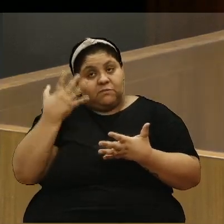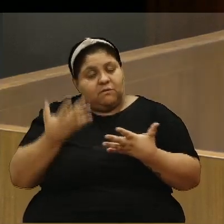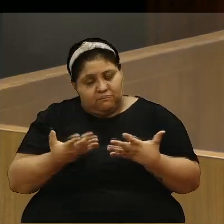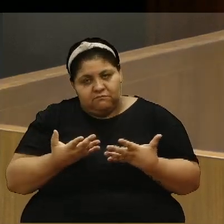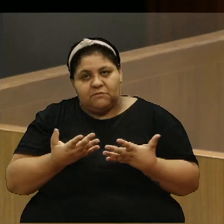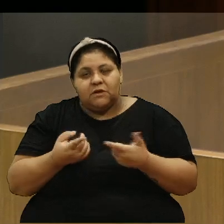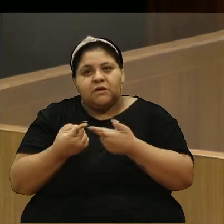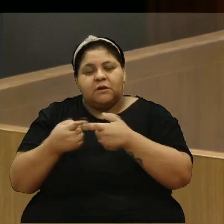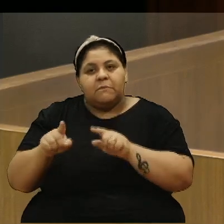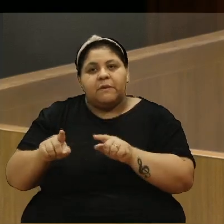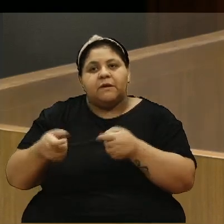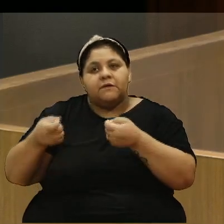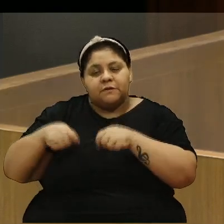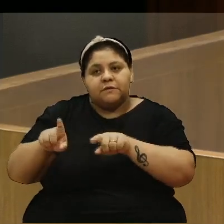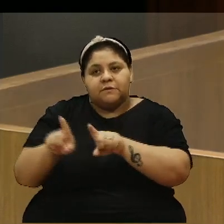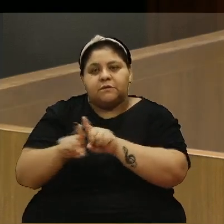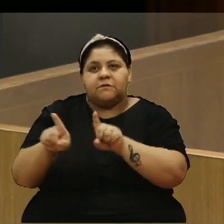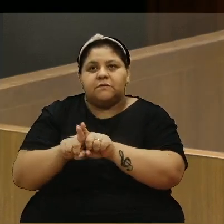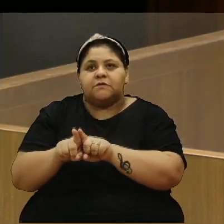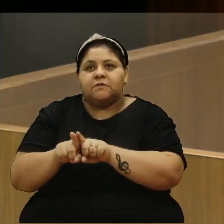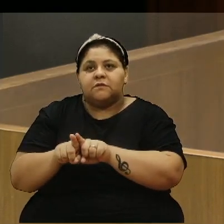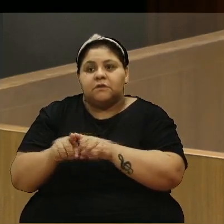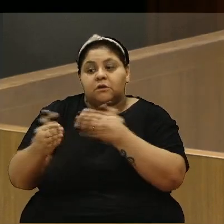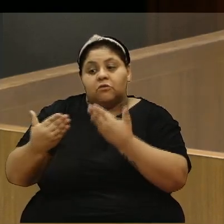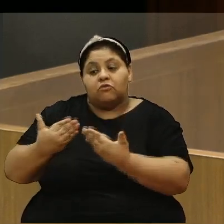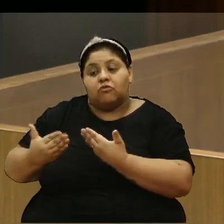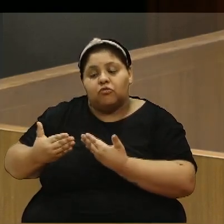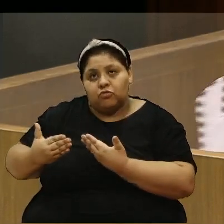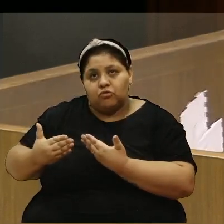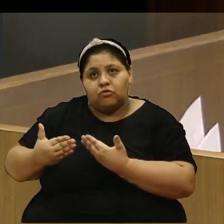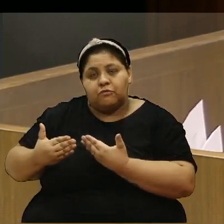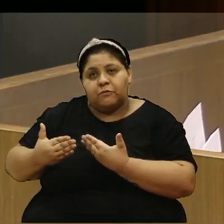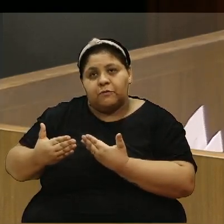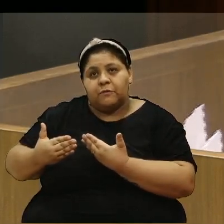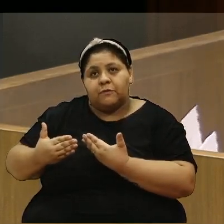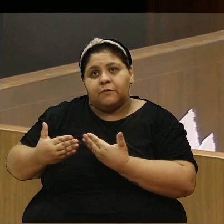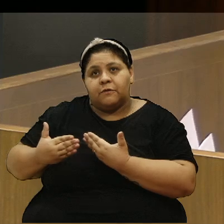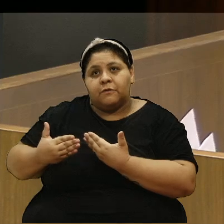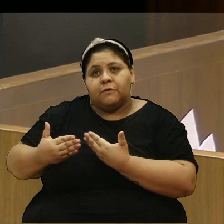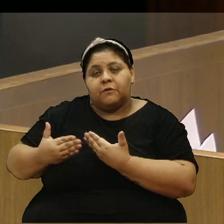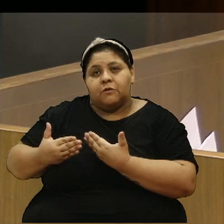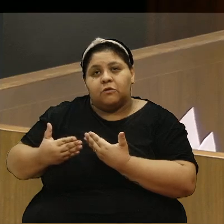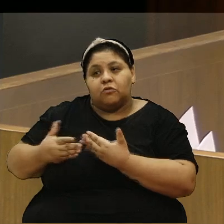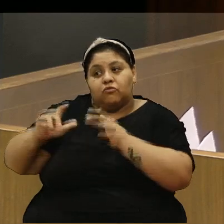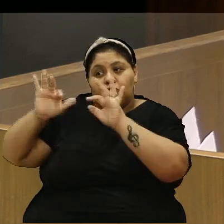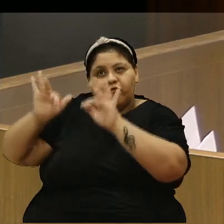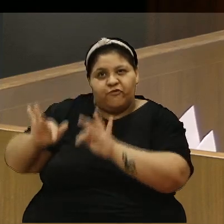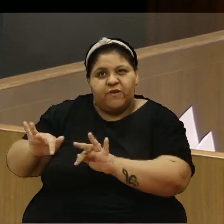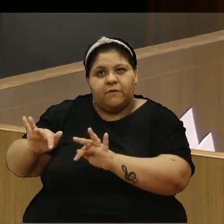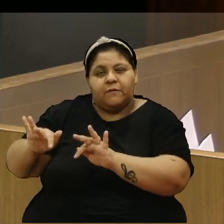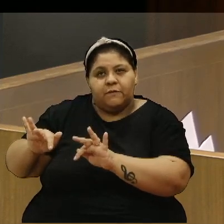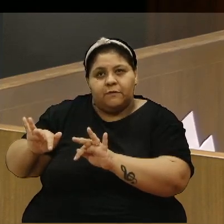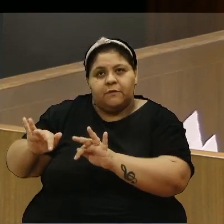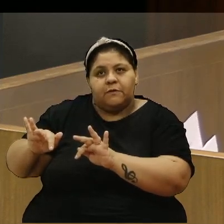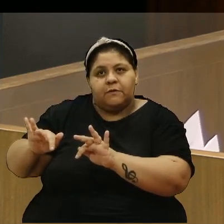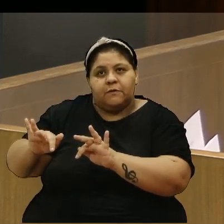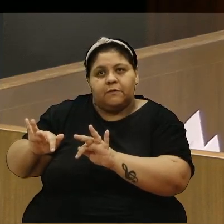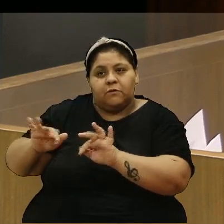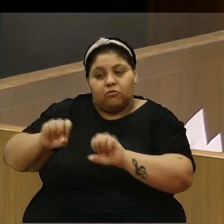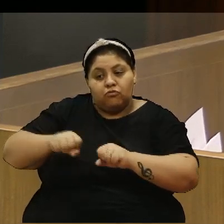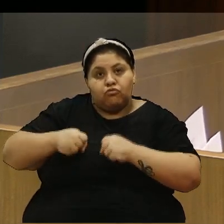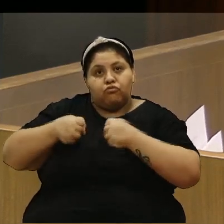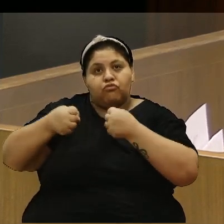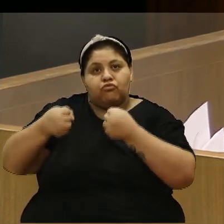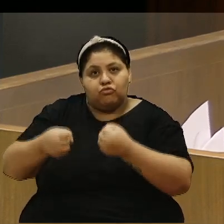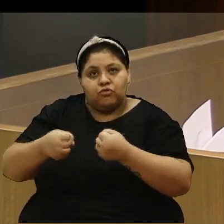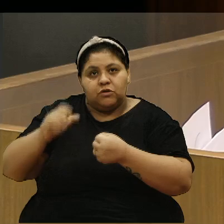mas, se necessário, também avaliar a questão do combate e do enfrentamento, se